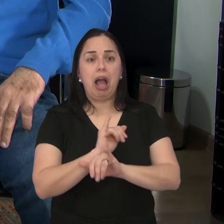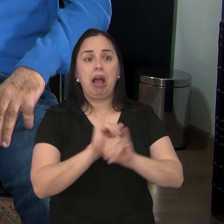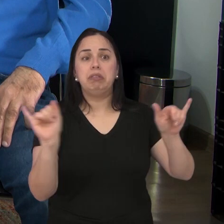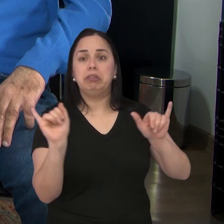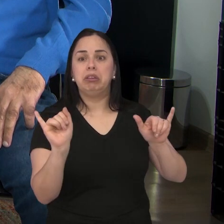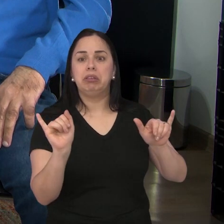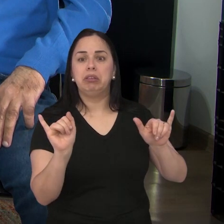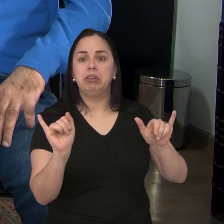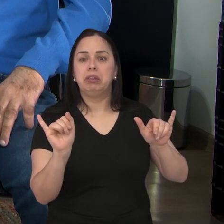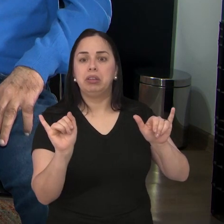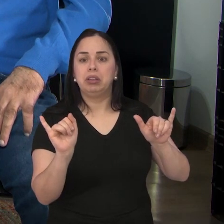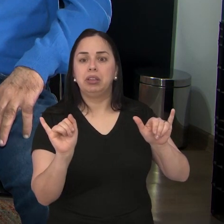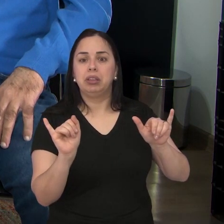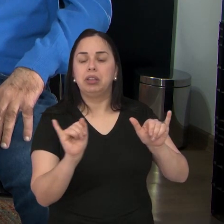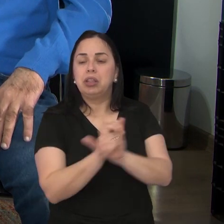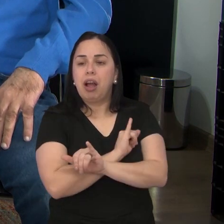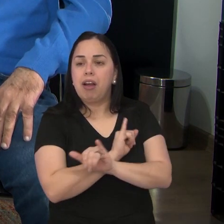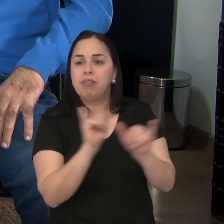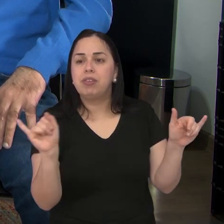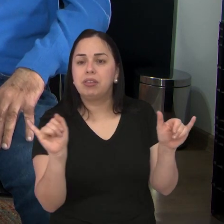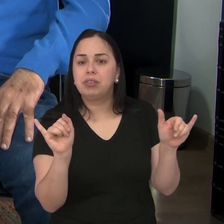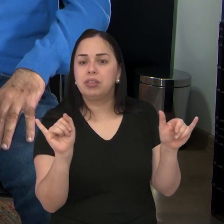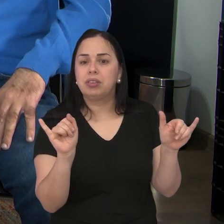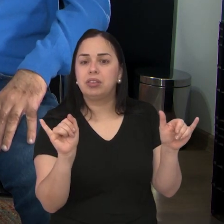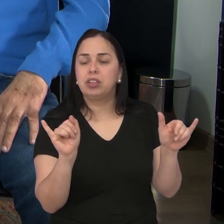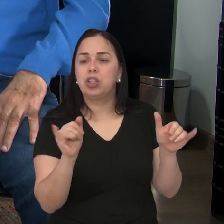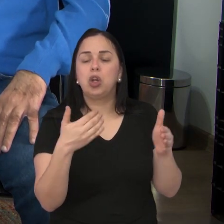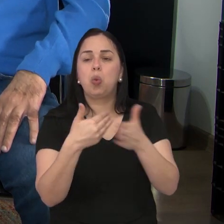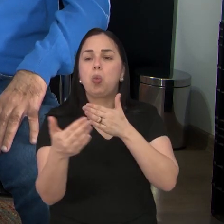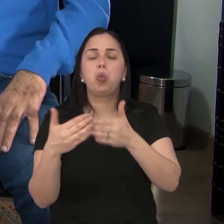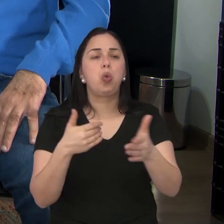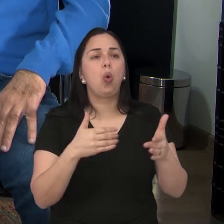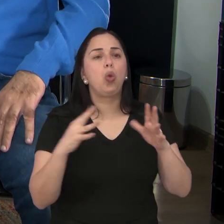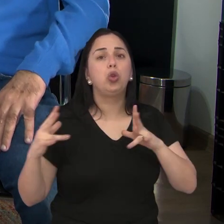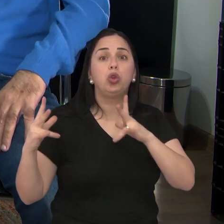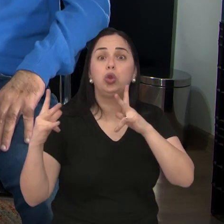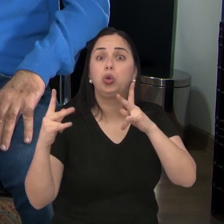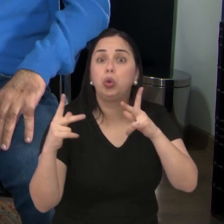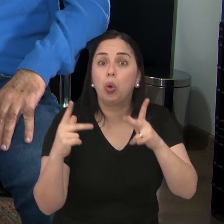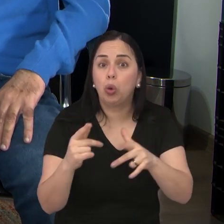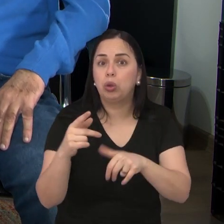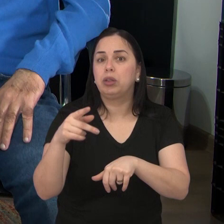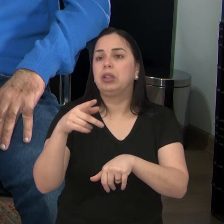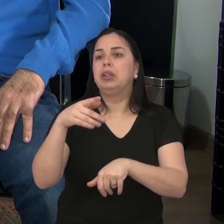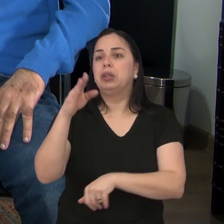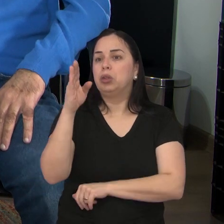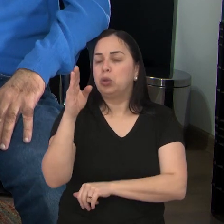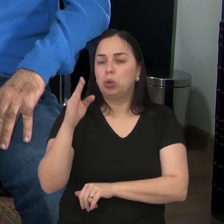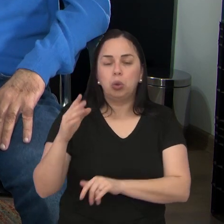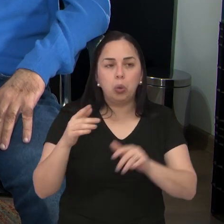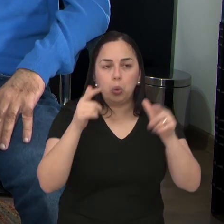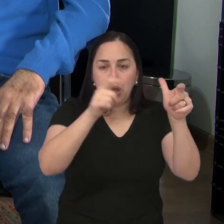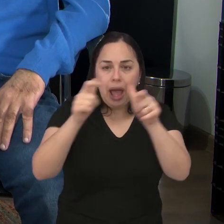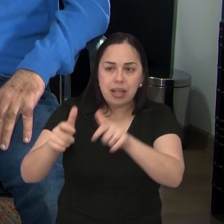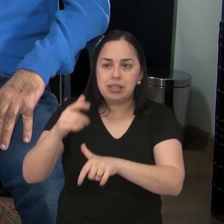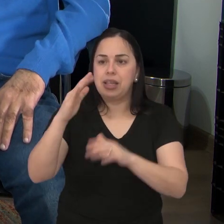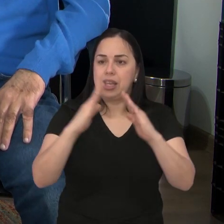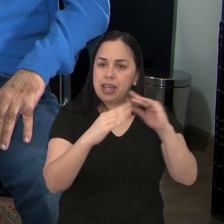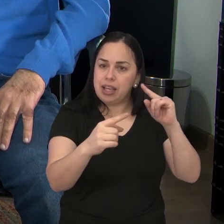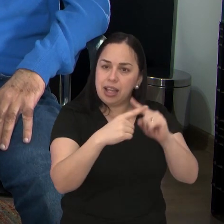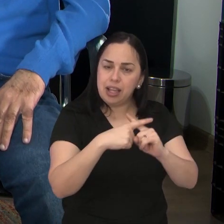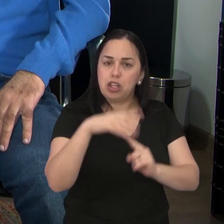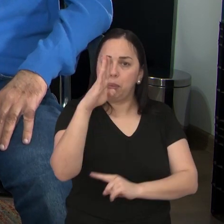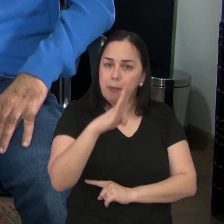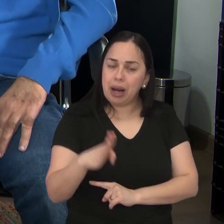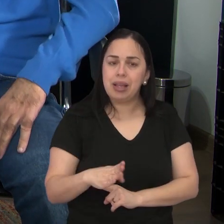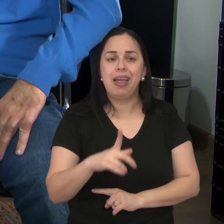um túnel como todos os espaços religiosos no Brasil. E ele fala que existia um